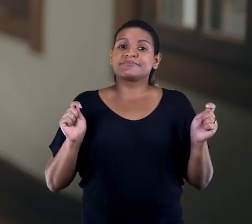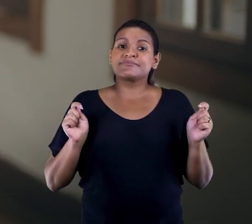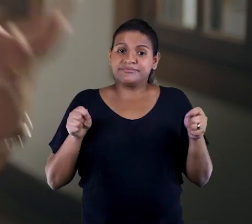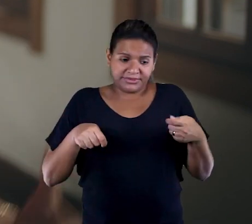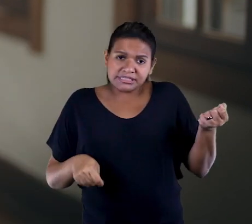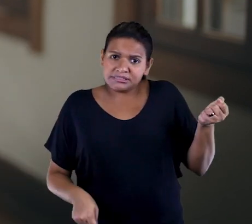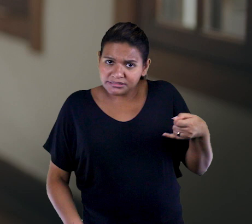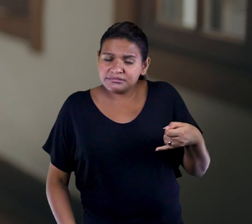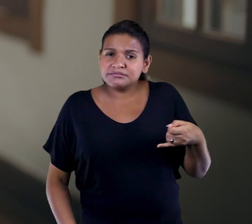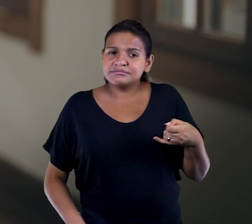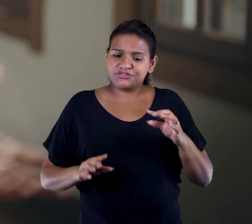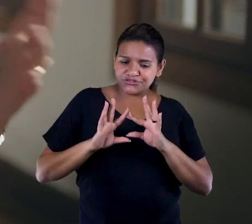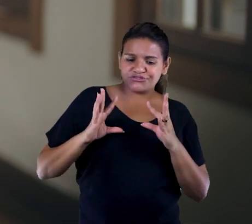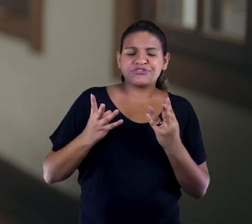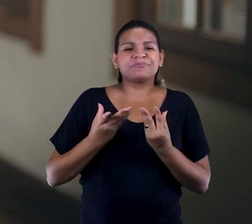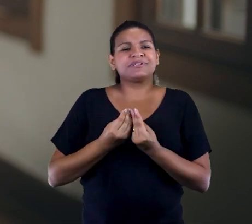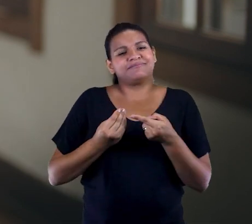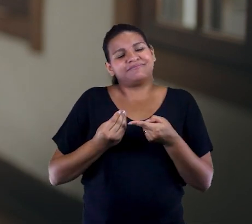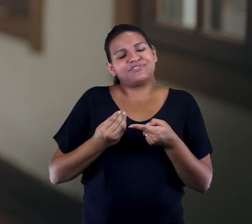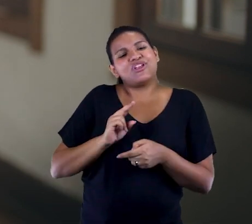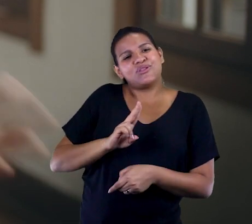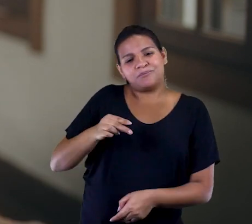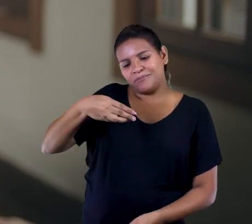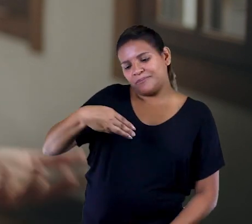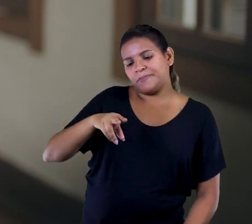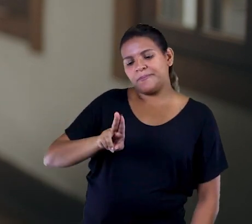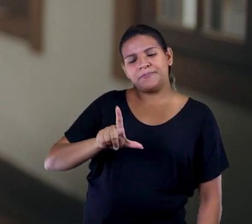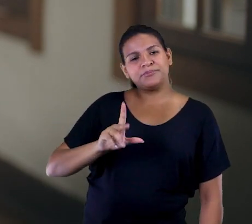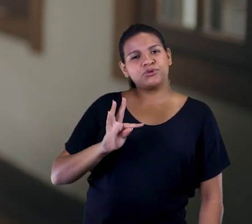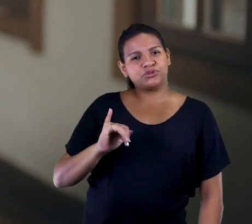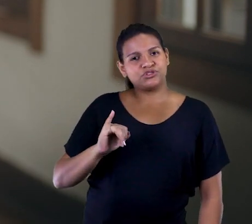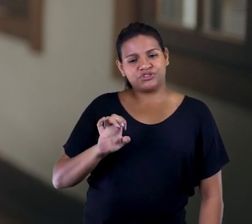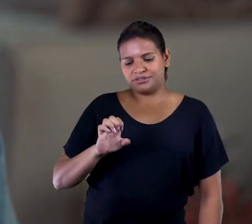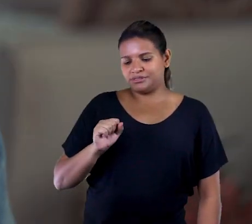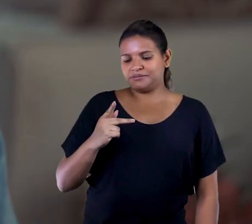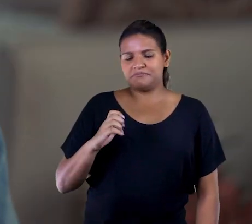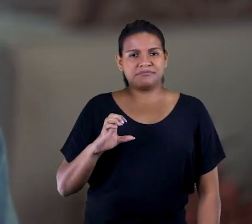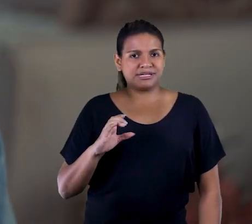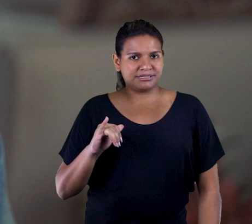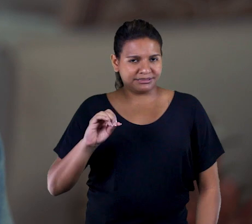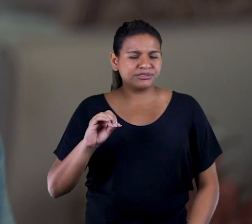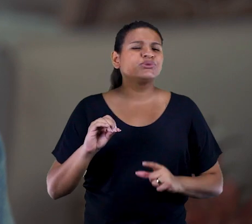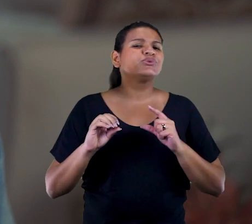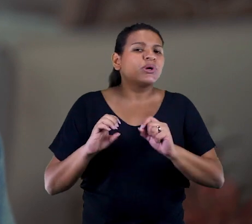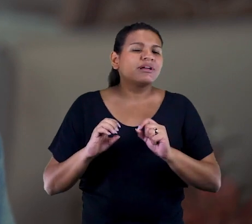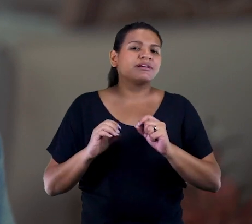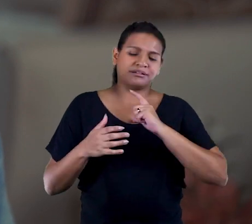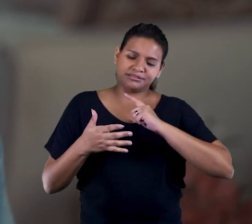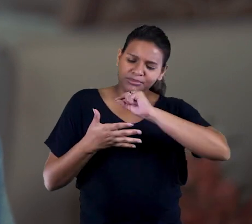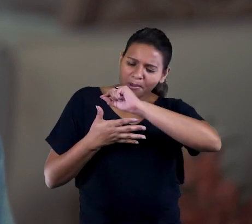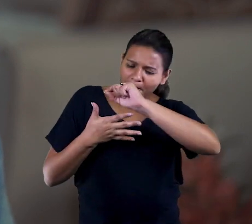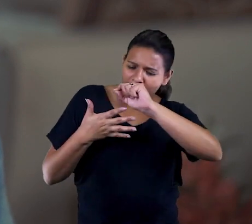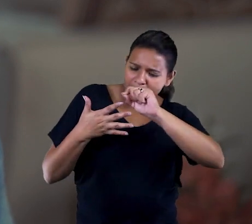surgindo possibilitam, sim, a formação de famílias, como são ditas hoje, multiespécie. Famílias multiespécies são super